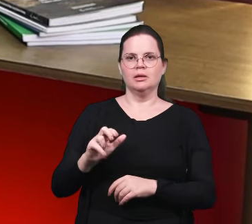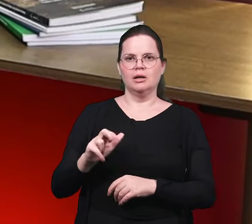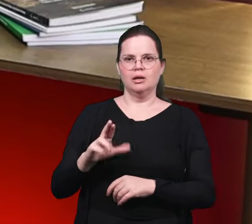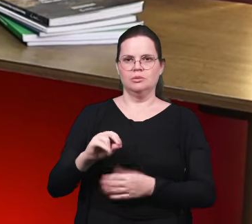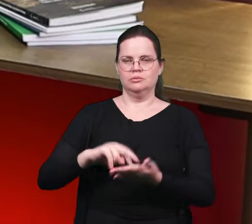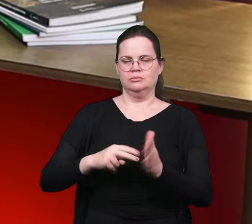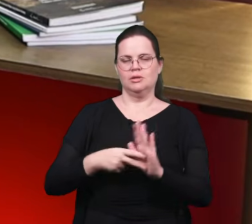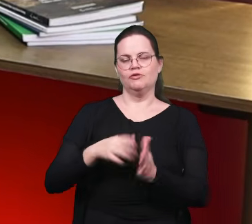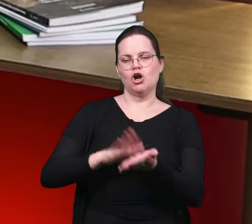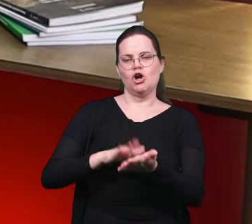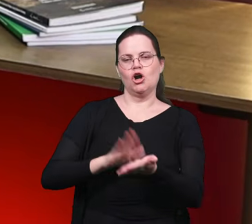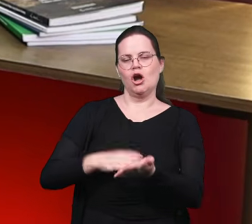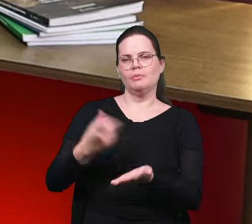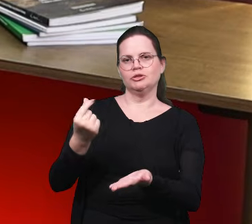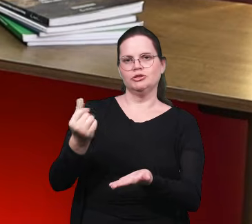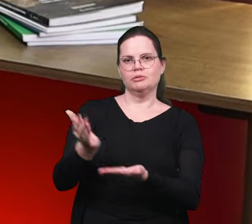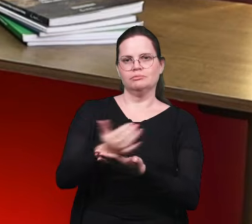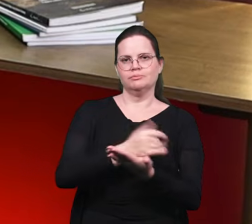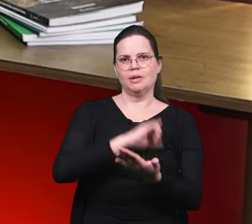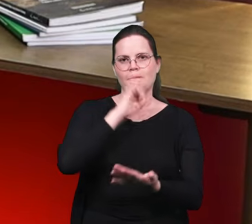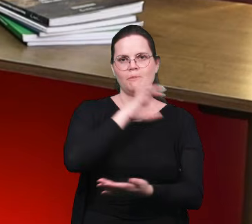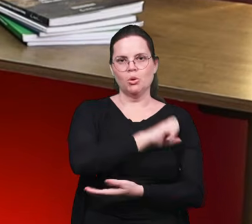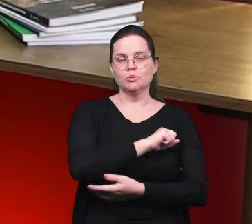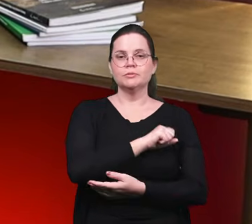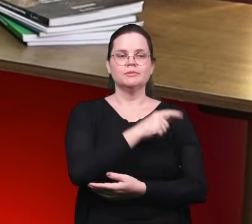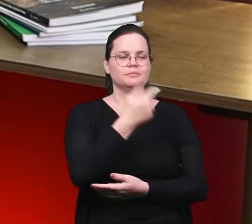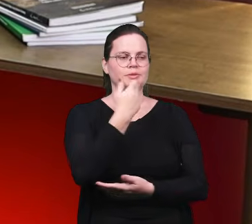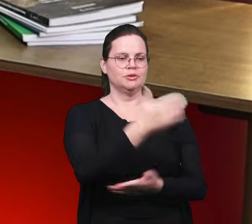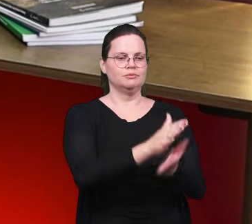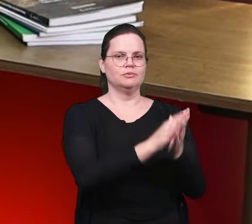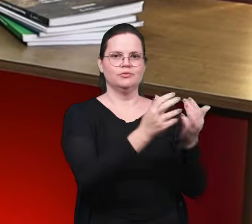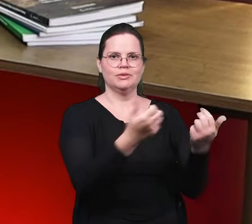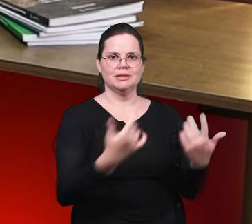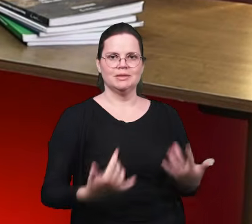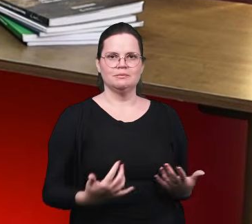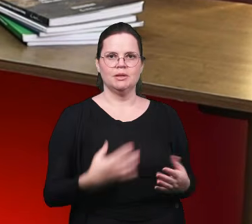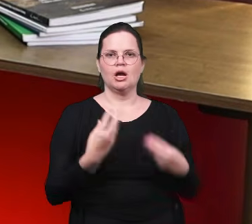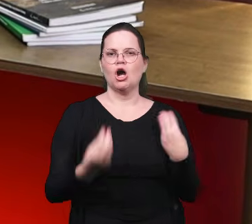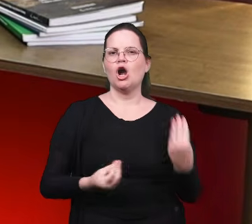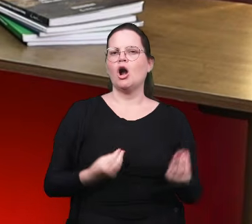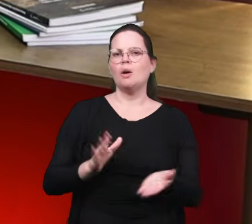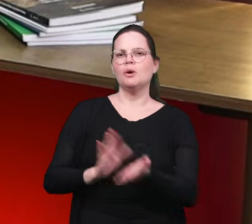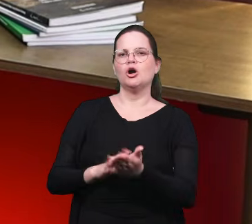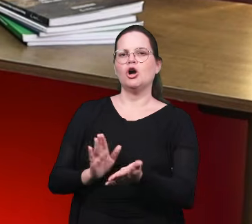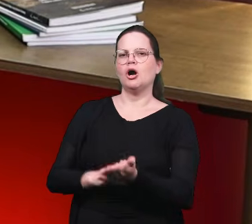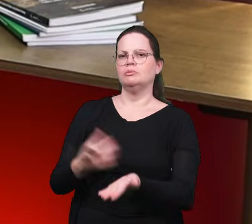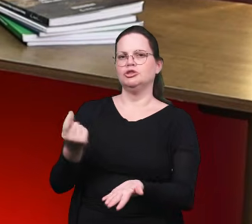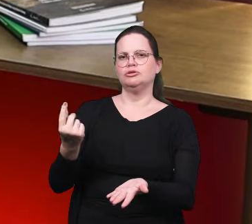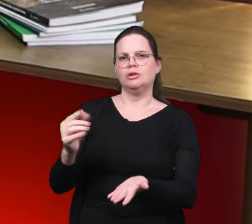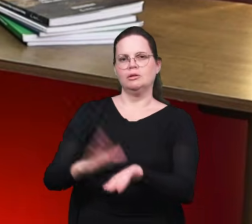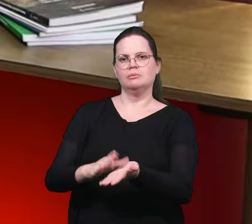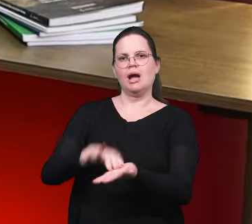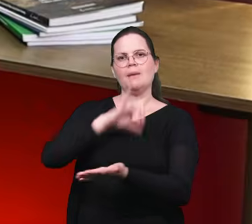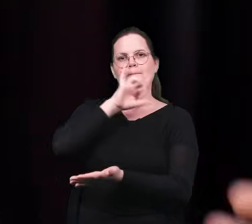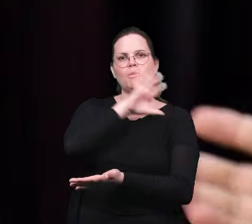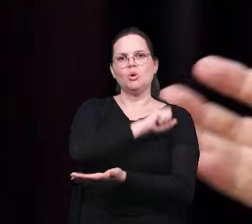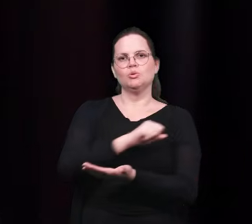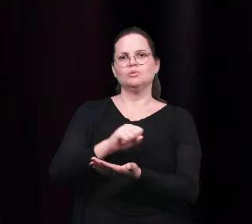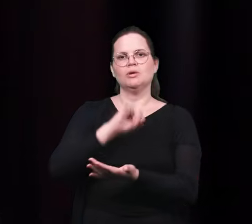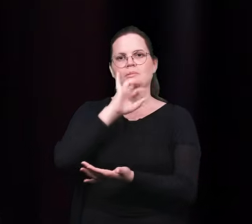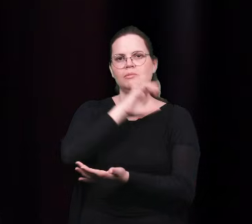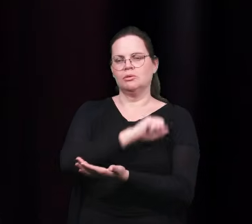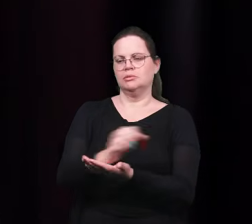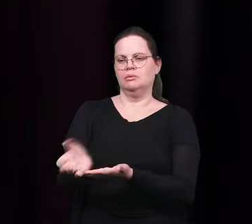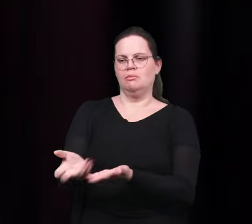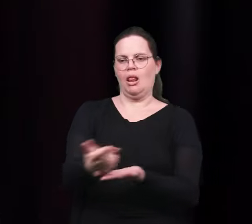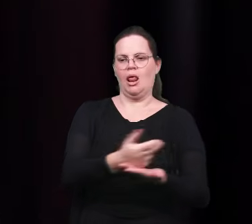você destrinchasse um pouquinho mais como é que funcionava essa questão dessa coleta de impostos naquela época, né? Sim. Era